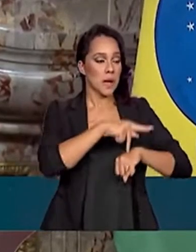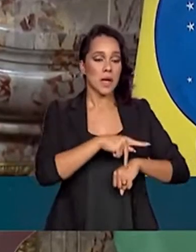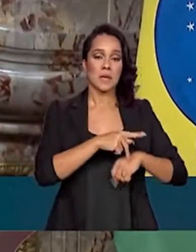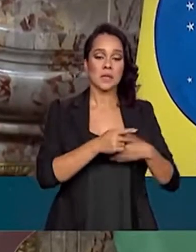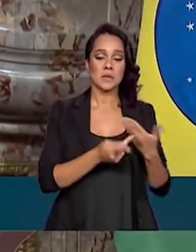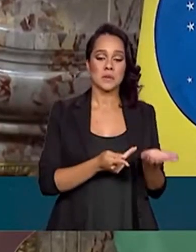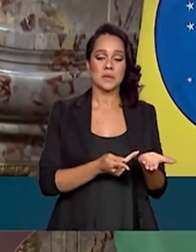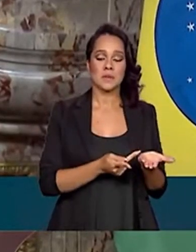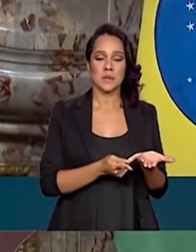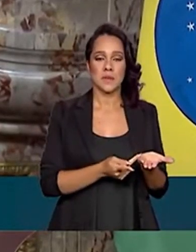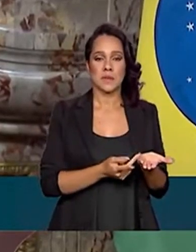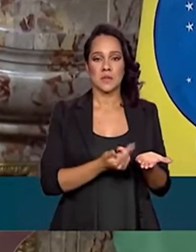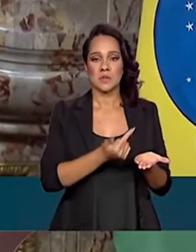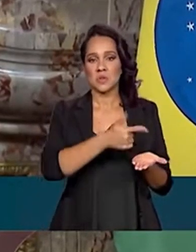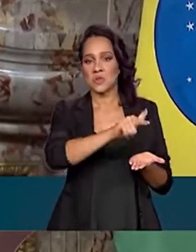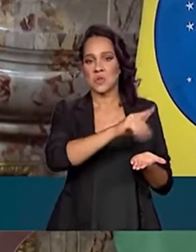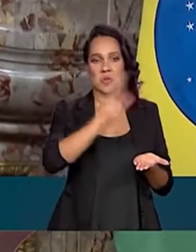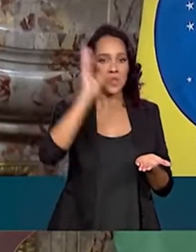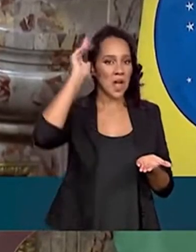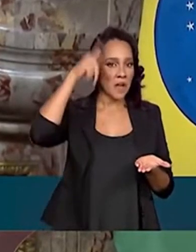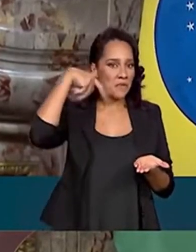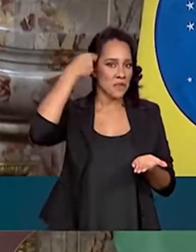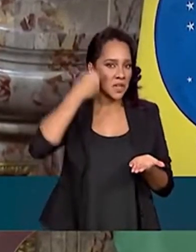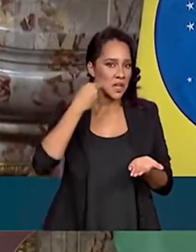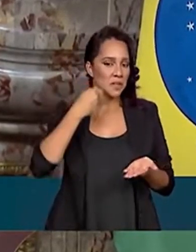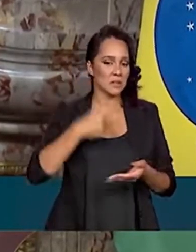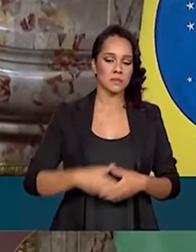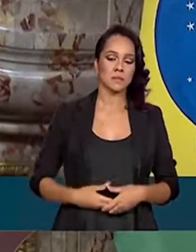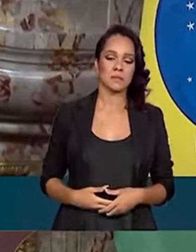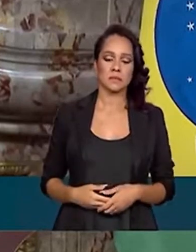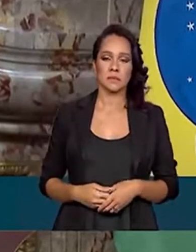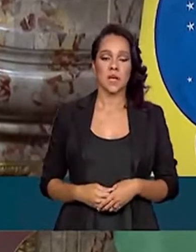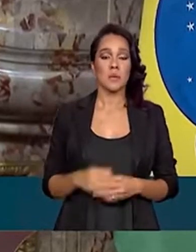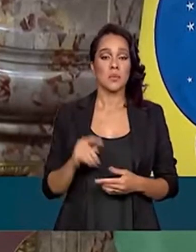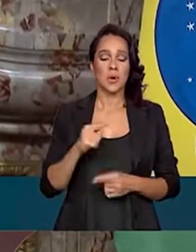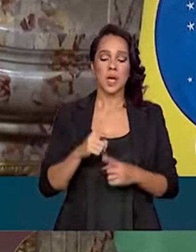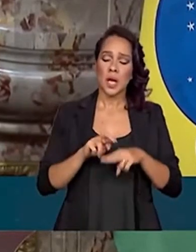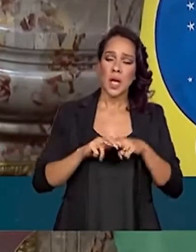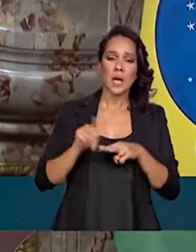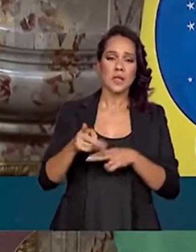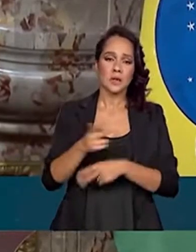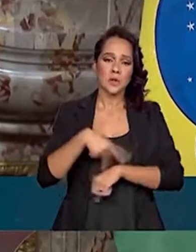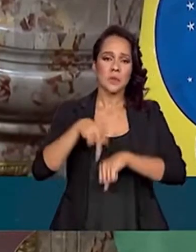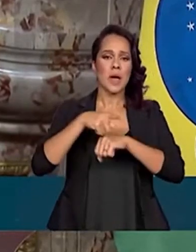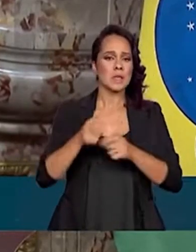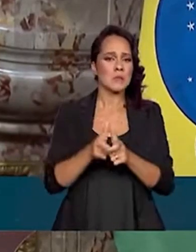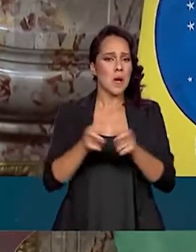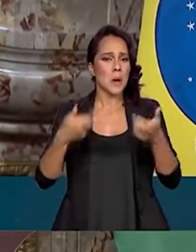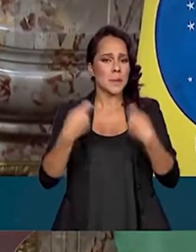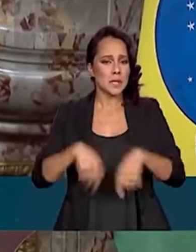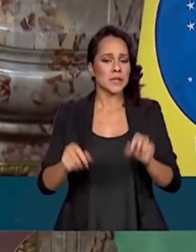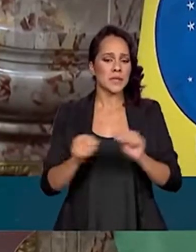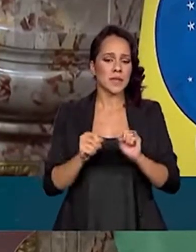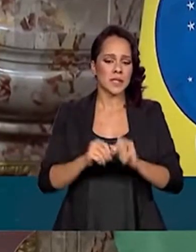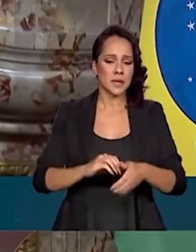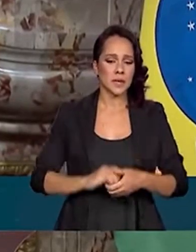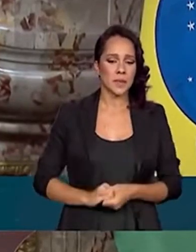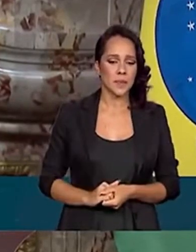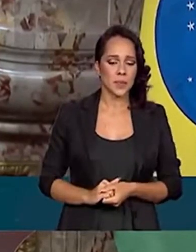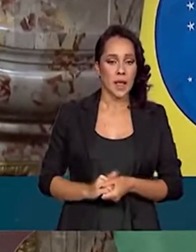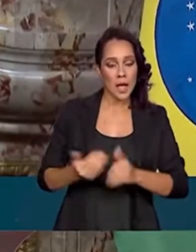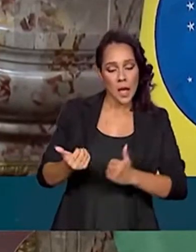uma obra em um país de Sudamérica ou de Latinoamérica. Porque é isso que os países maiores têm que fazer. Porque isso devem fazer